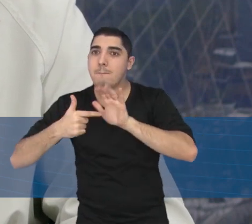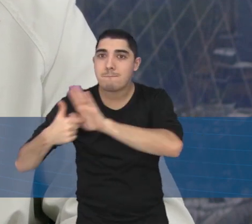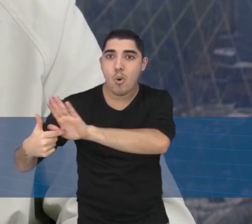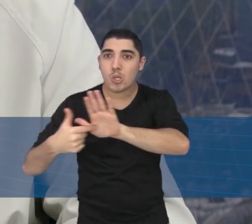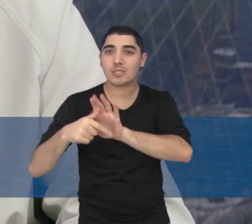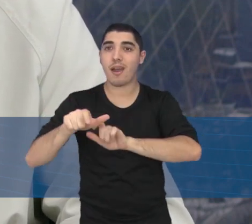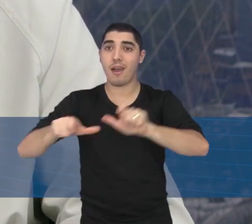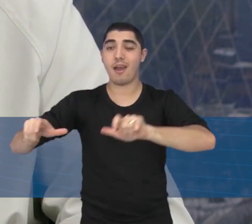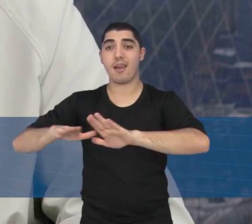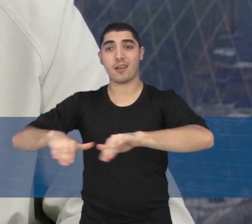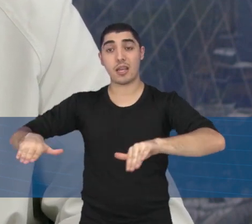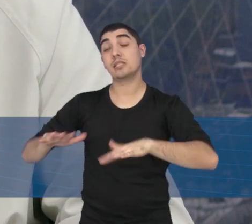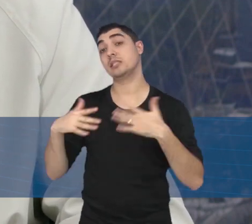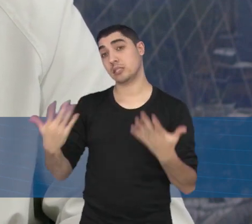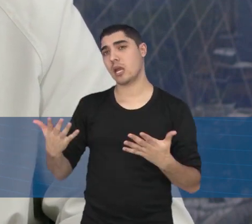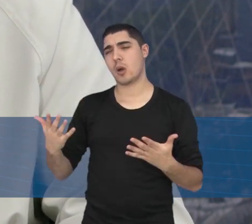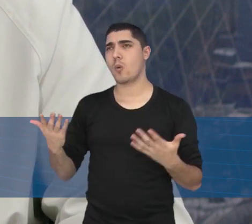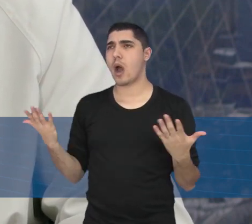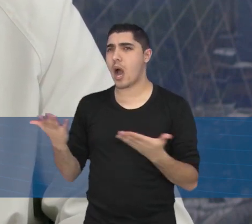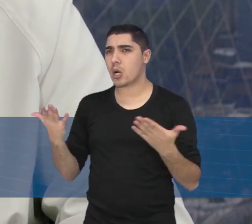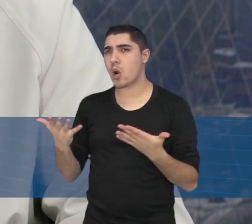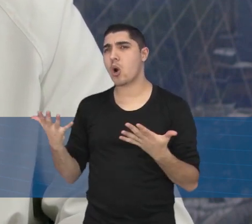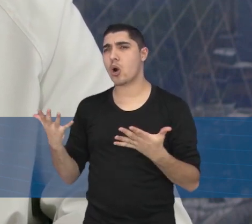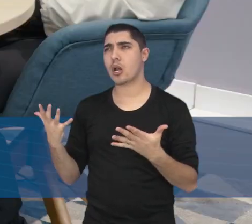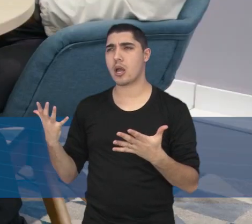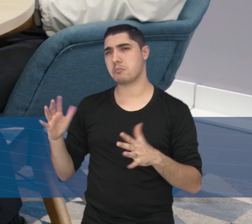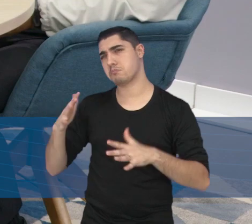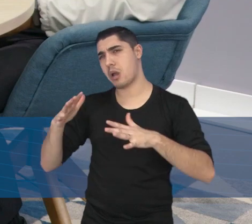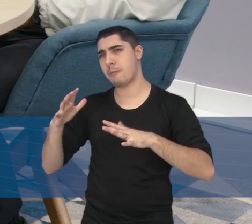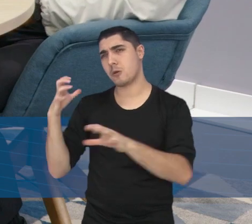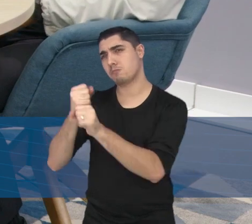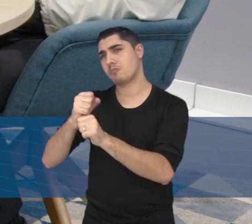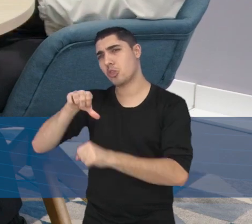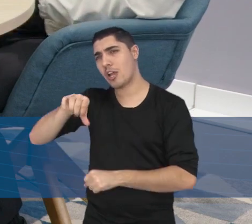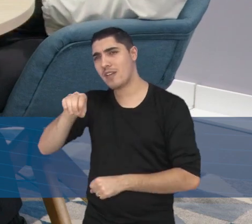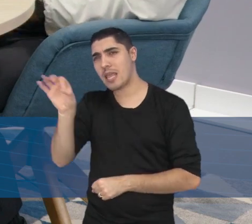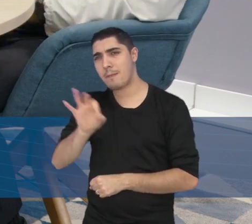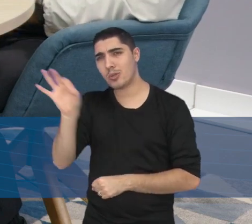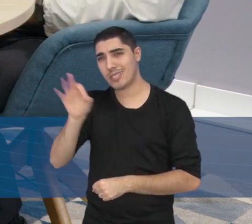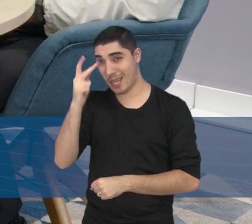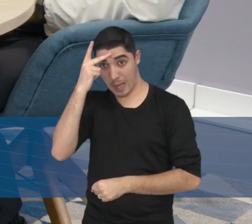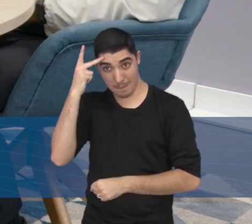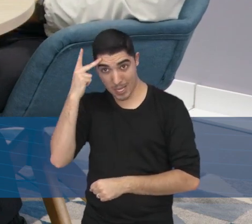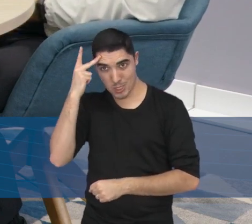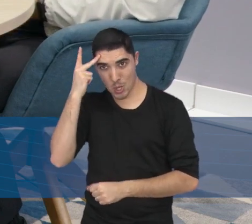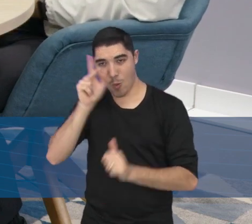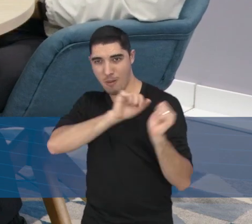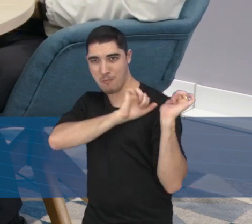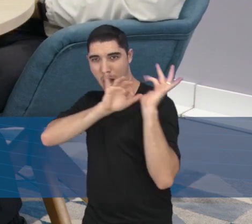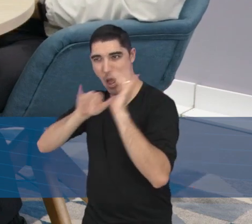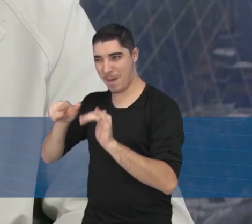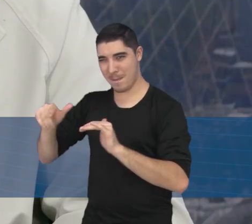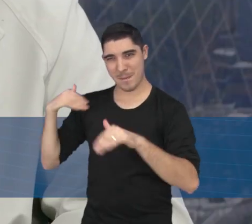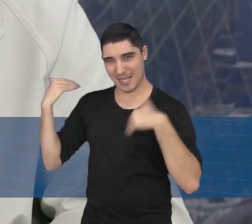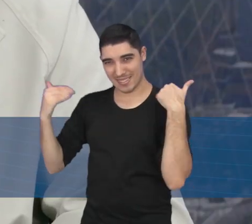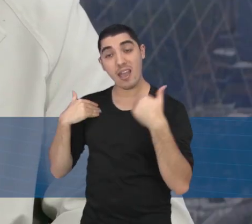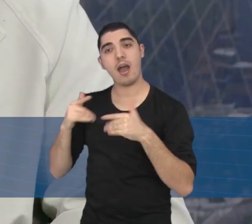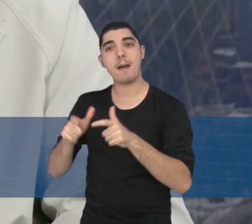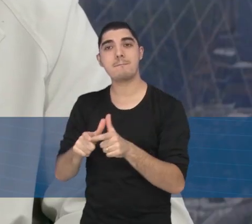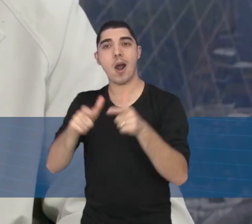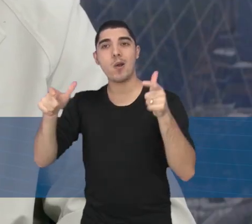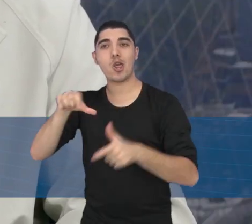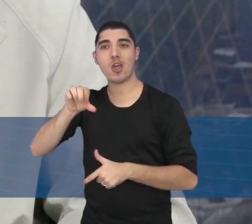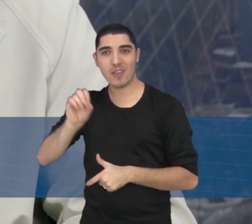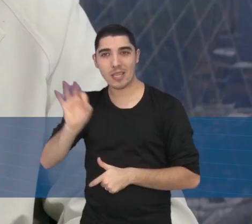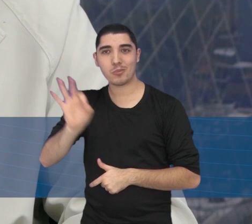E praticamente 90% do público-alvo desse nosso Lixo Tour são as